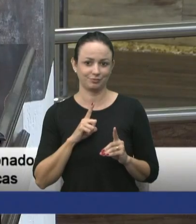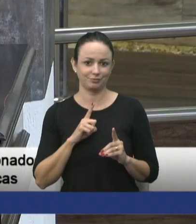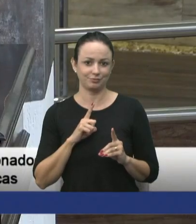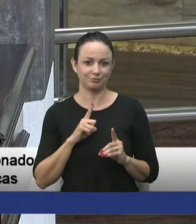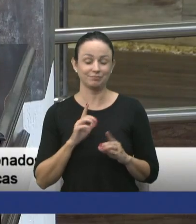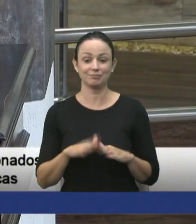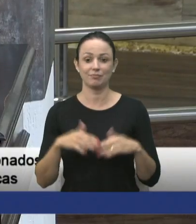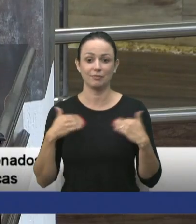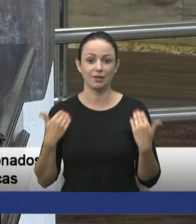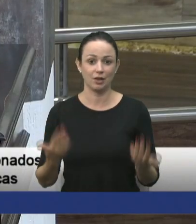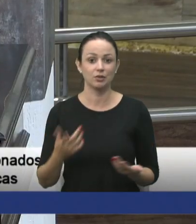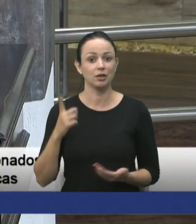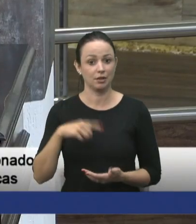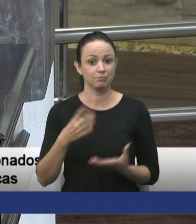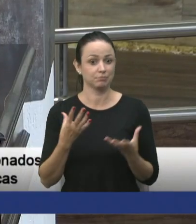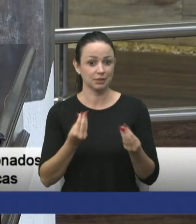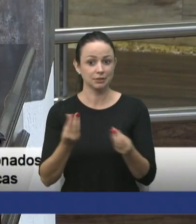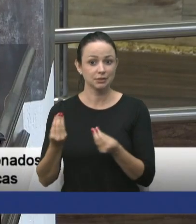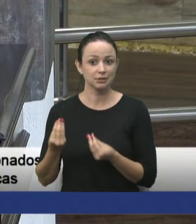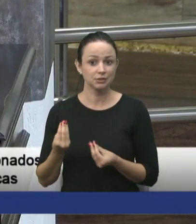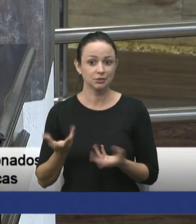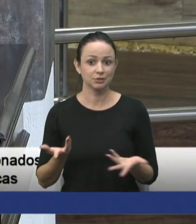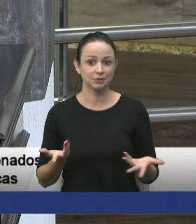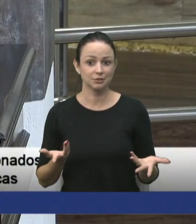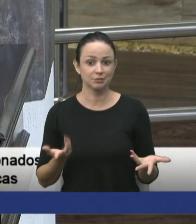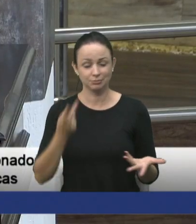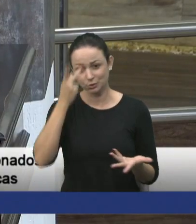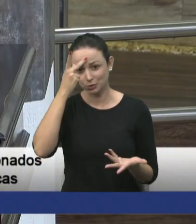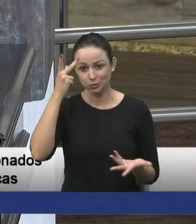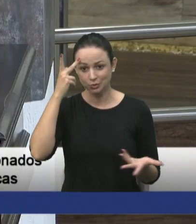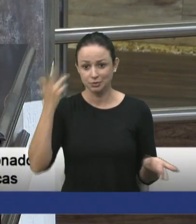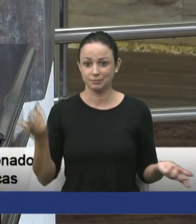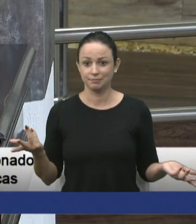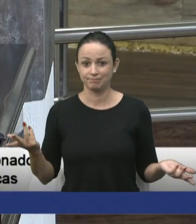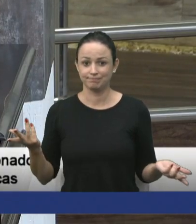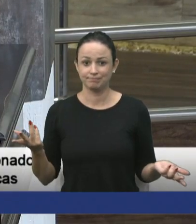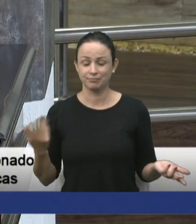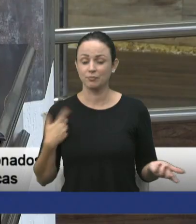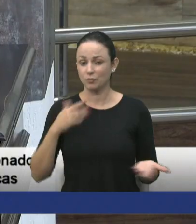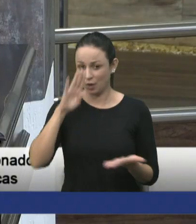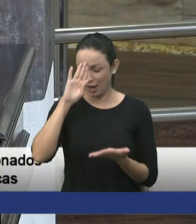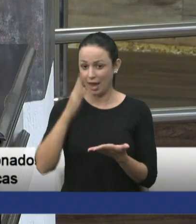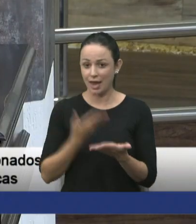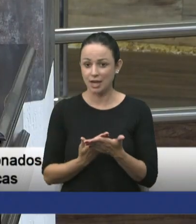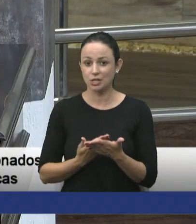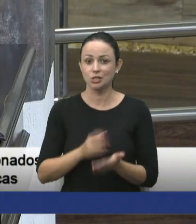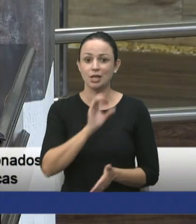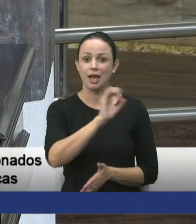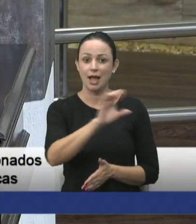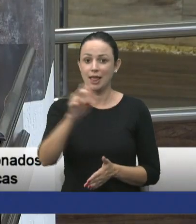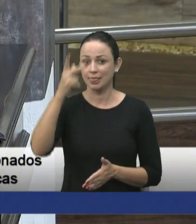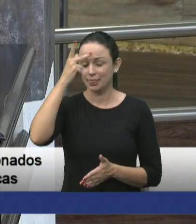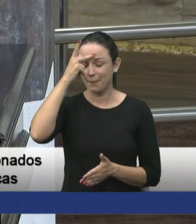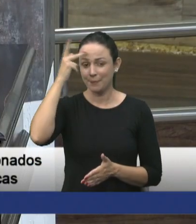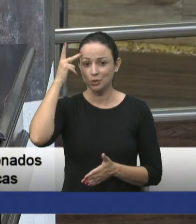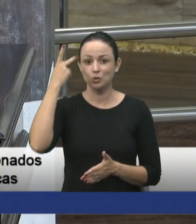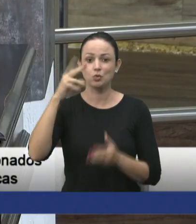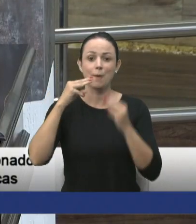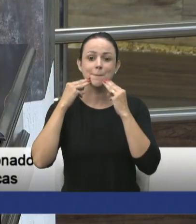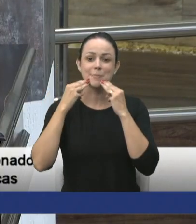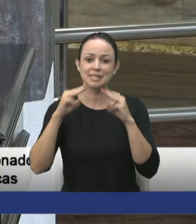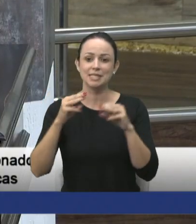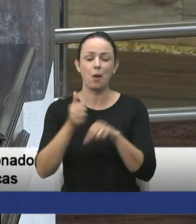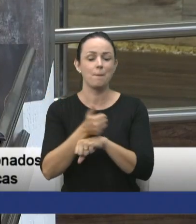Então, gente, é um número alto. Eu acredito que cada um, em sua missão e profissão,